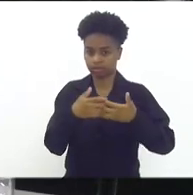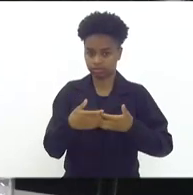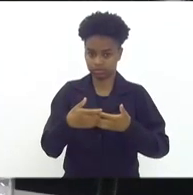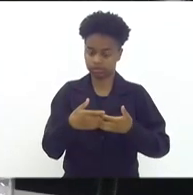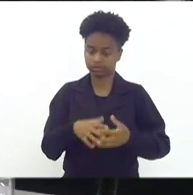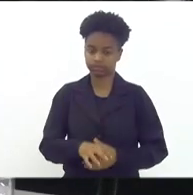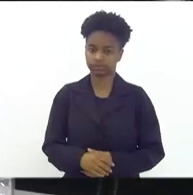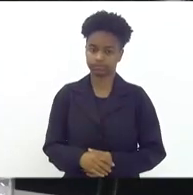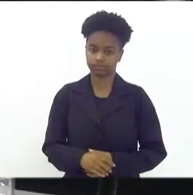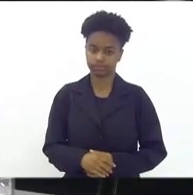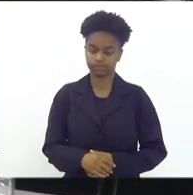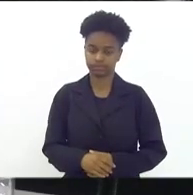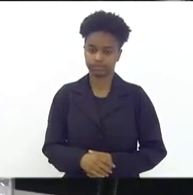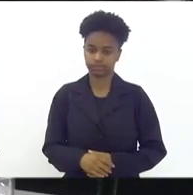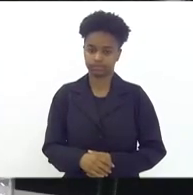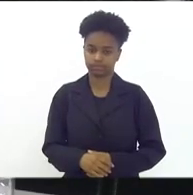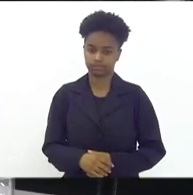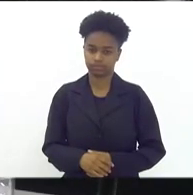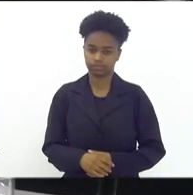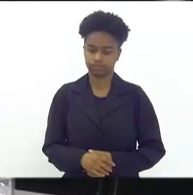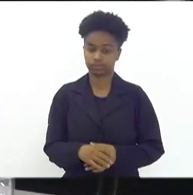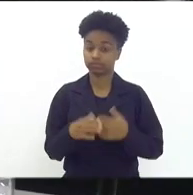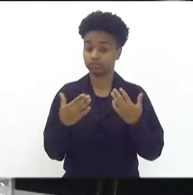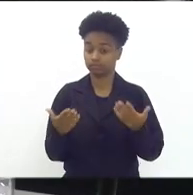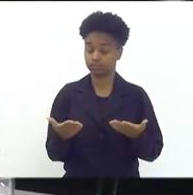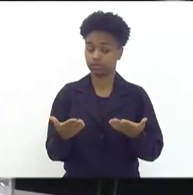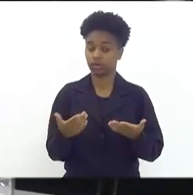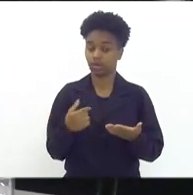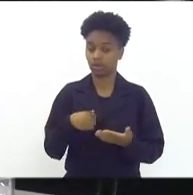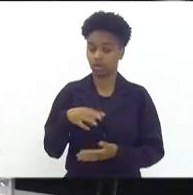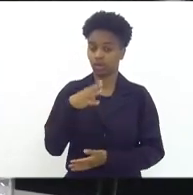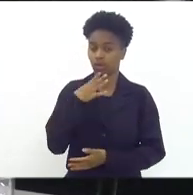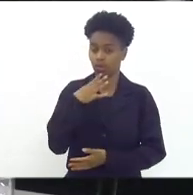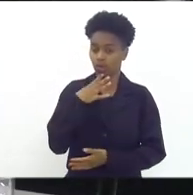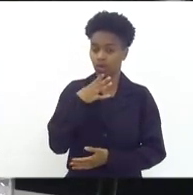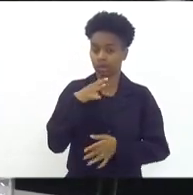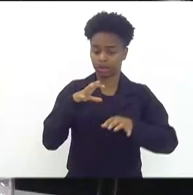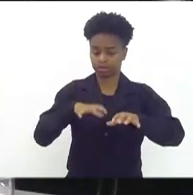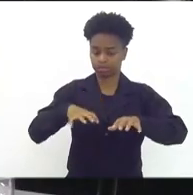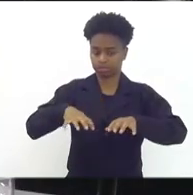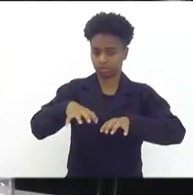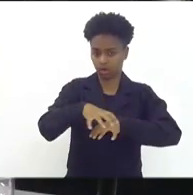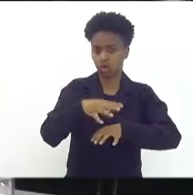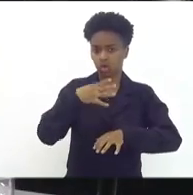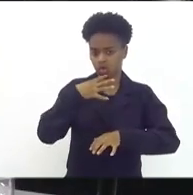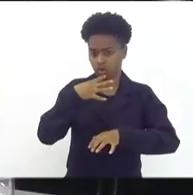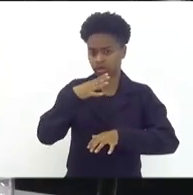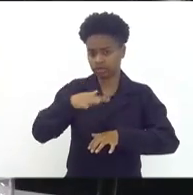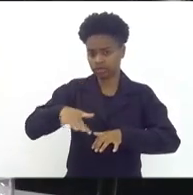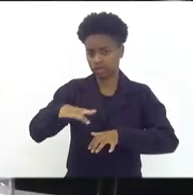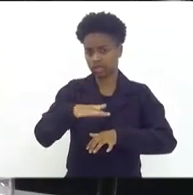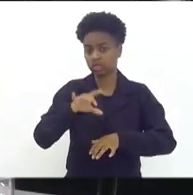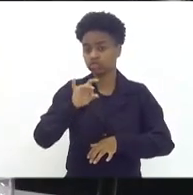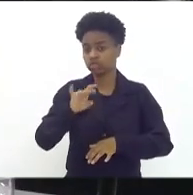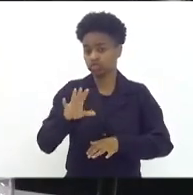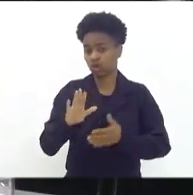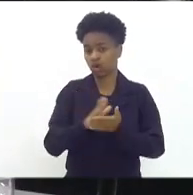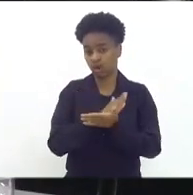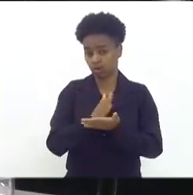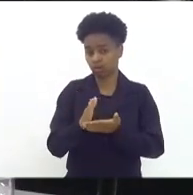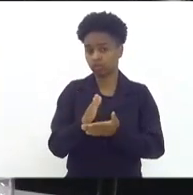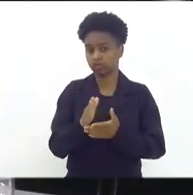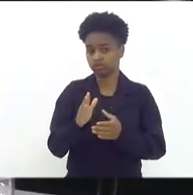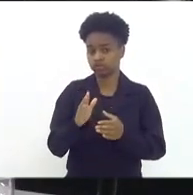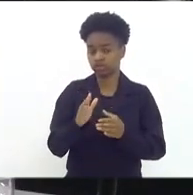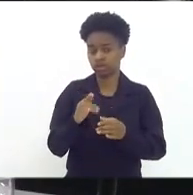seus postos E como eu sou conhecedor da região e ando a região toda realmente só algumas redes de esporte